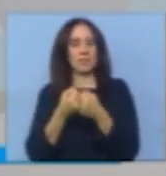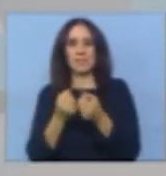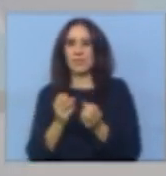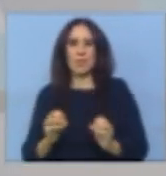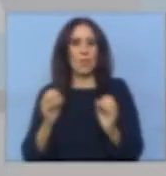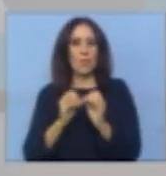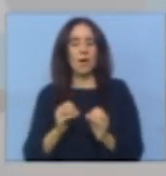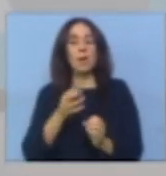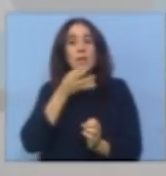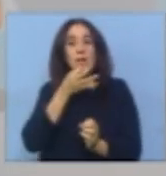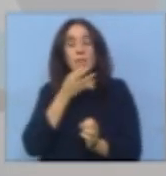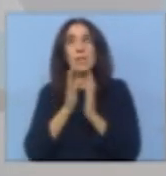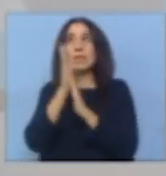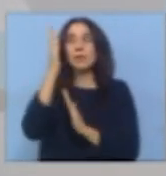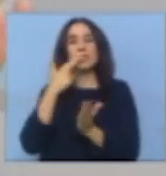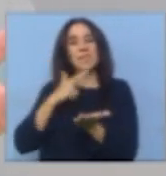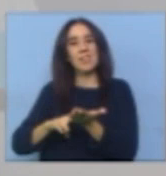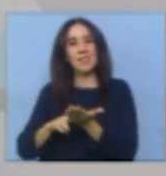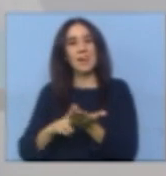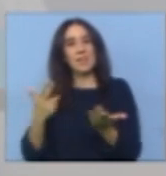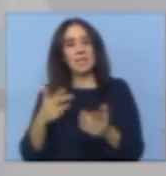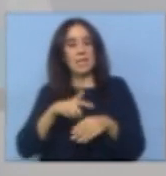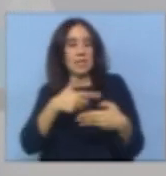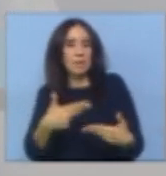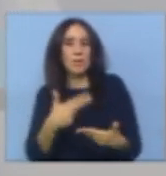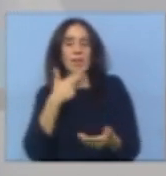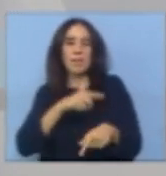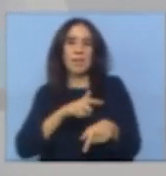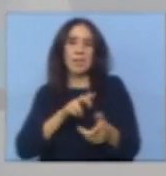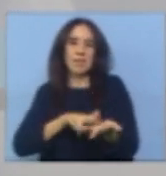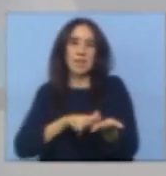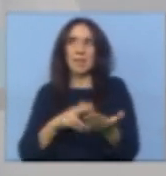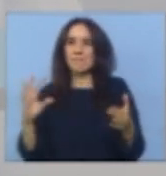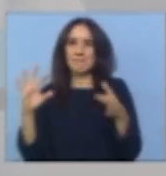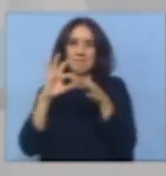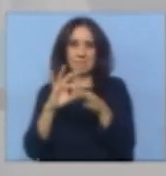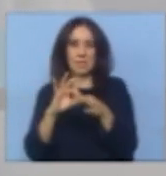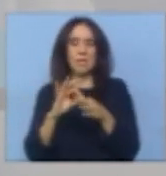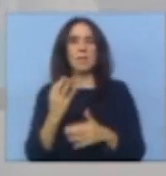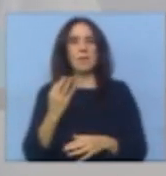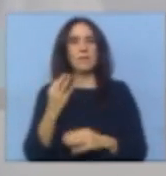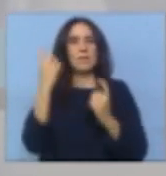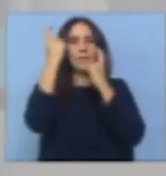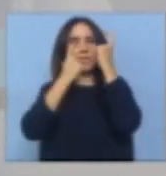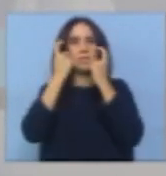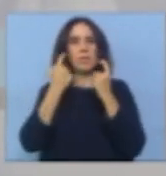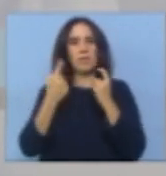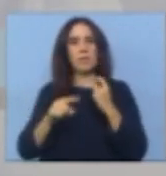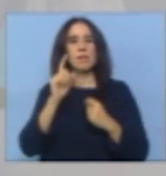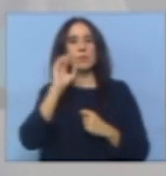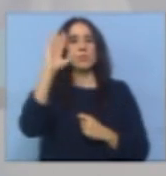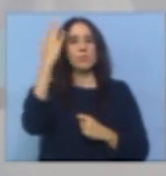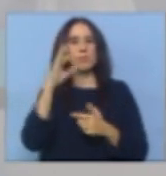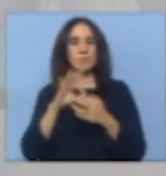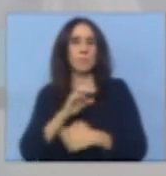de uma realidade de Deus que abraça a realidade temporal. E, portanto, há aqui uma reflexão importante sobre o que é